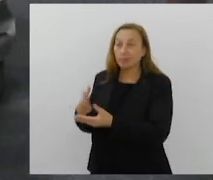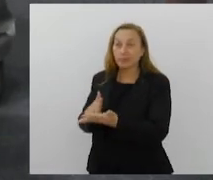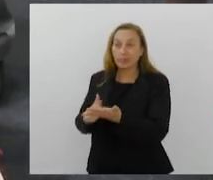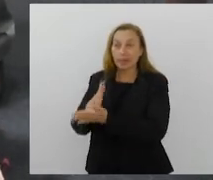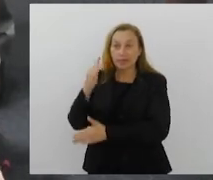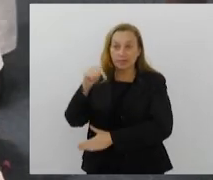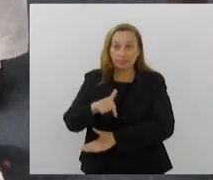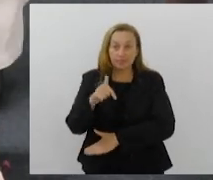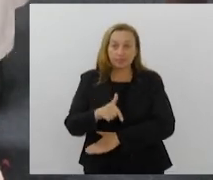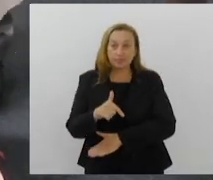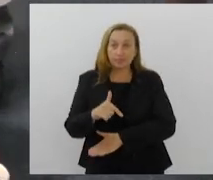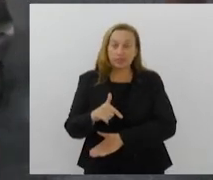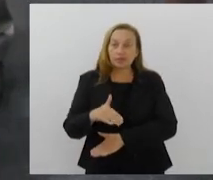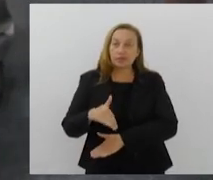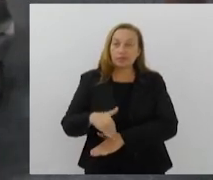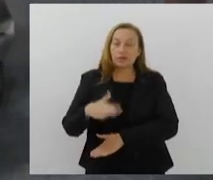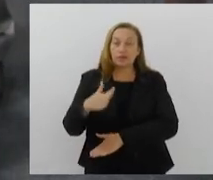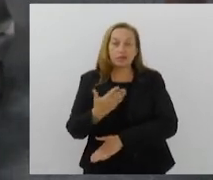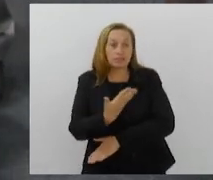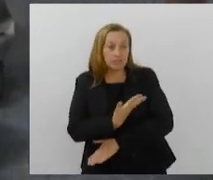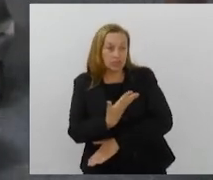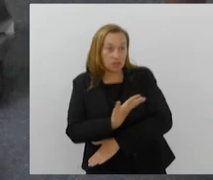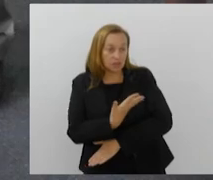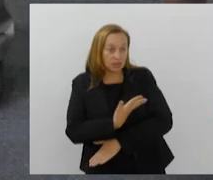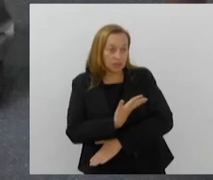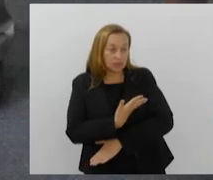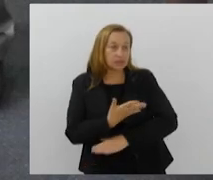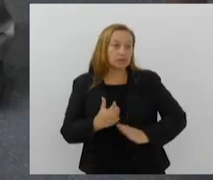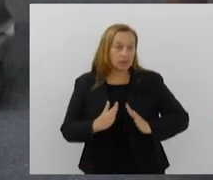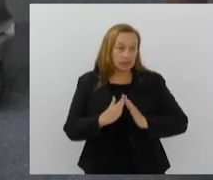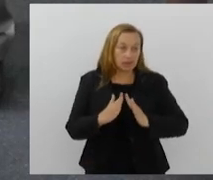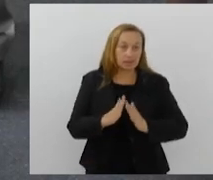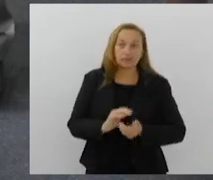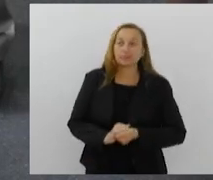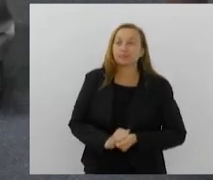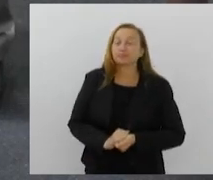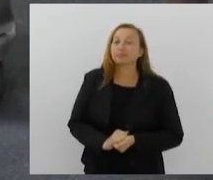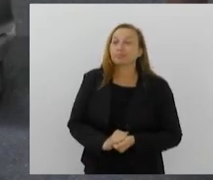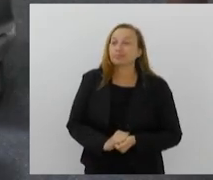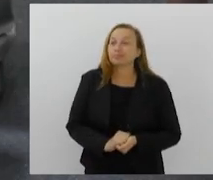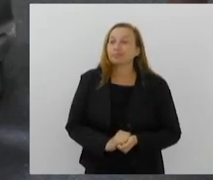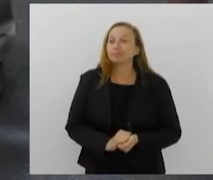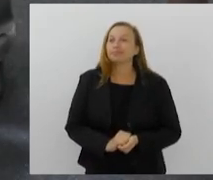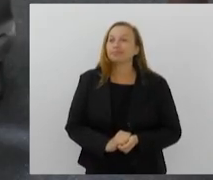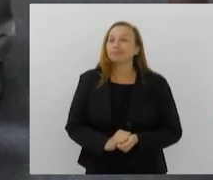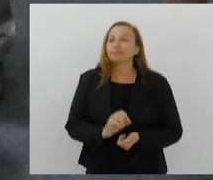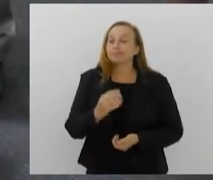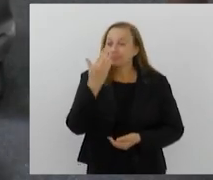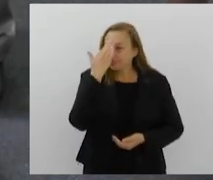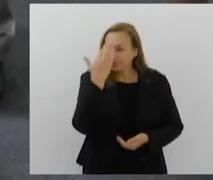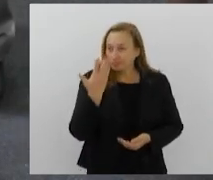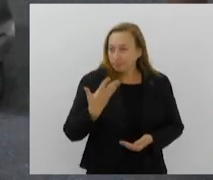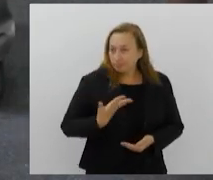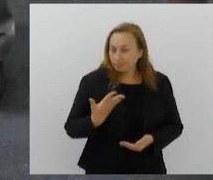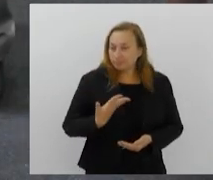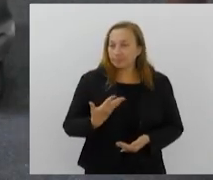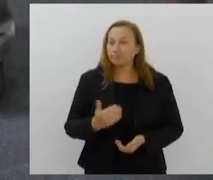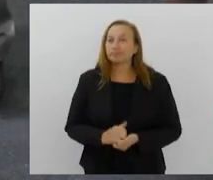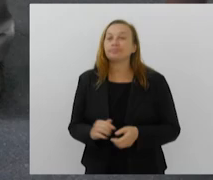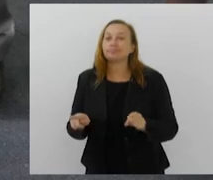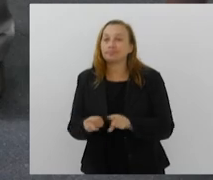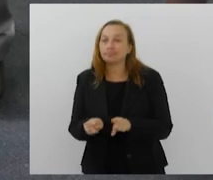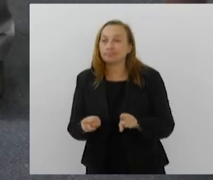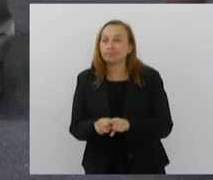aqui com os demais pares, né, mais colegas aqui da casa. E aqui só agradecer os colegas, né, e